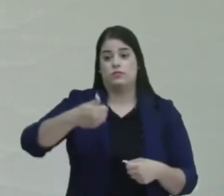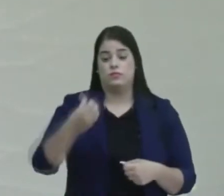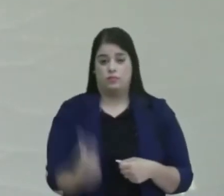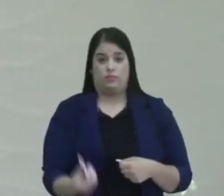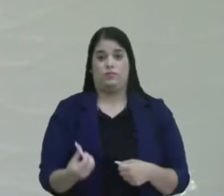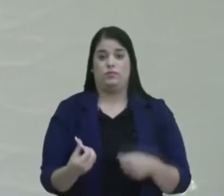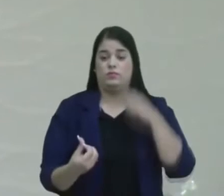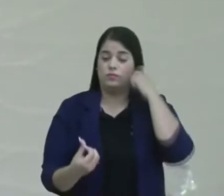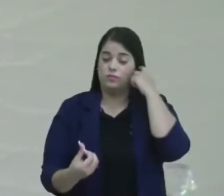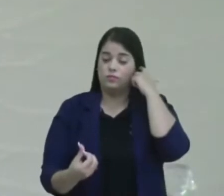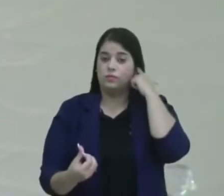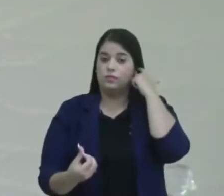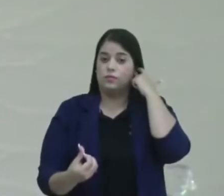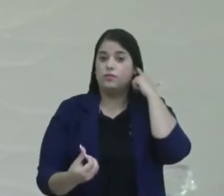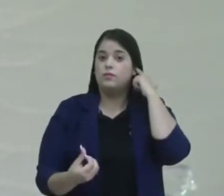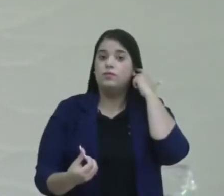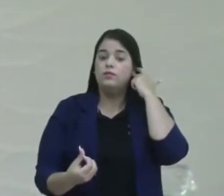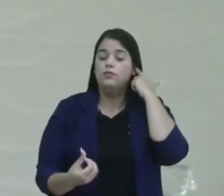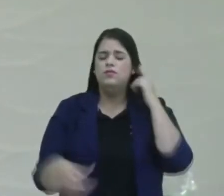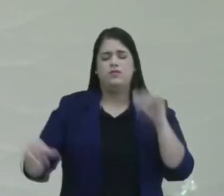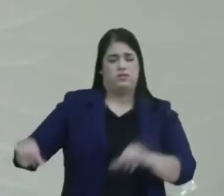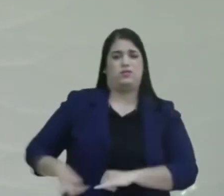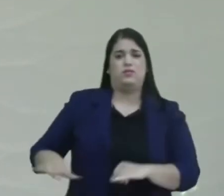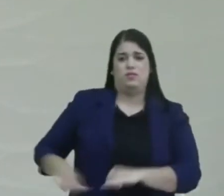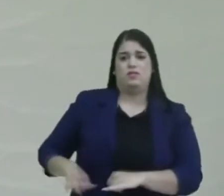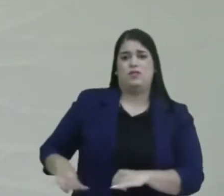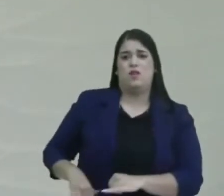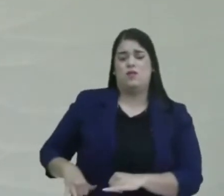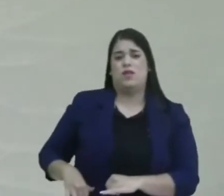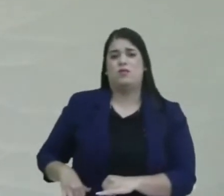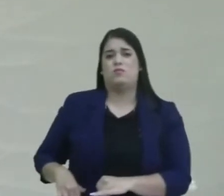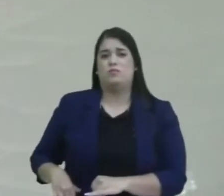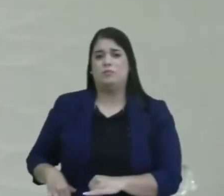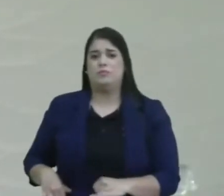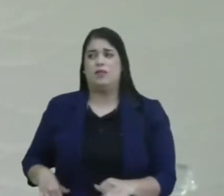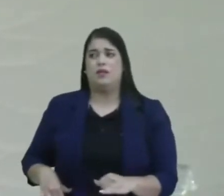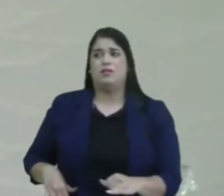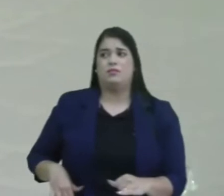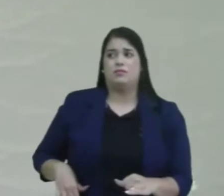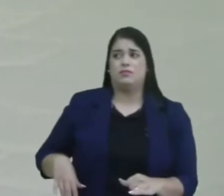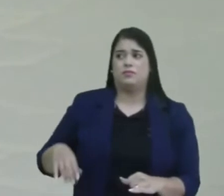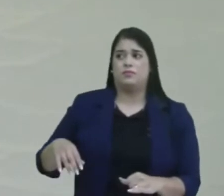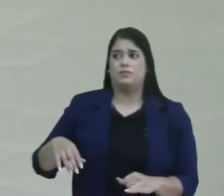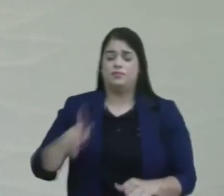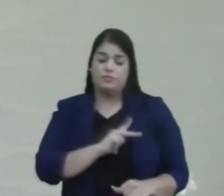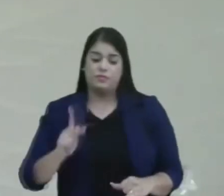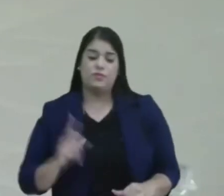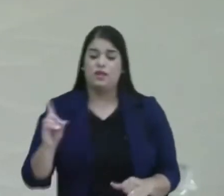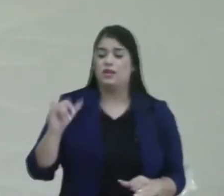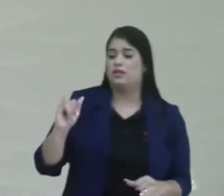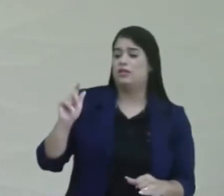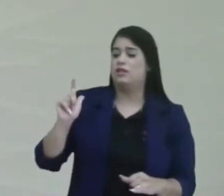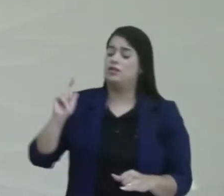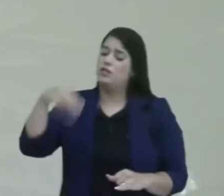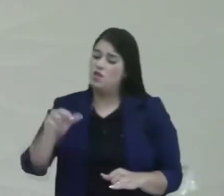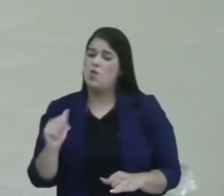2016, né, quando sofremos aí o golpe, quando foi tirada a presidenta Dilma, né, que a gente sabe o quanto a